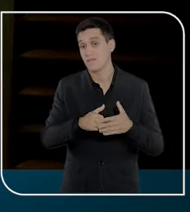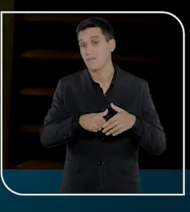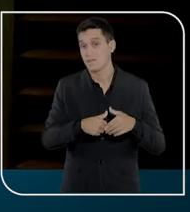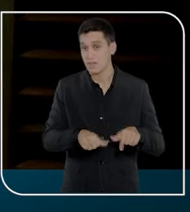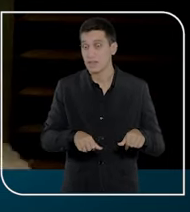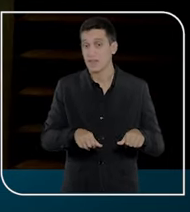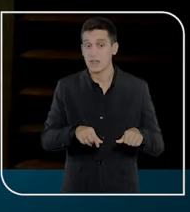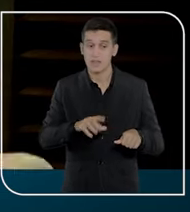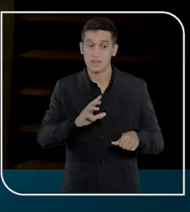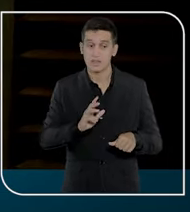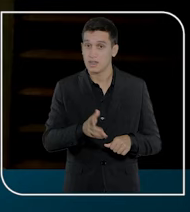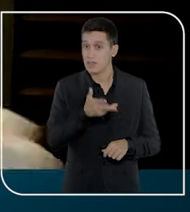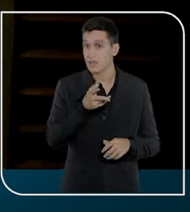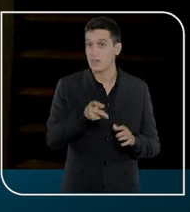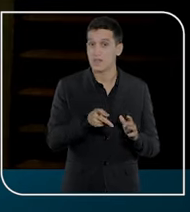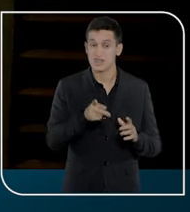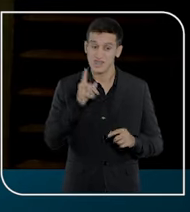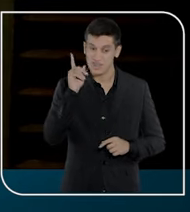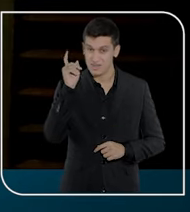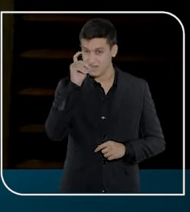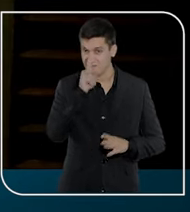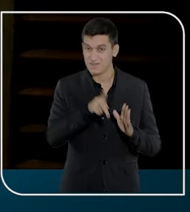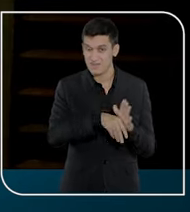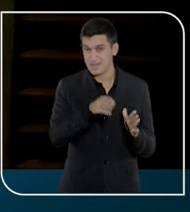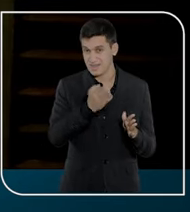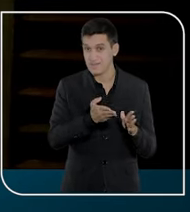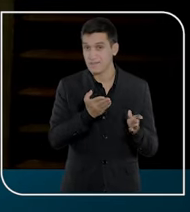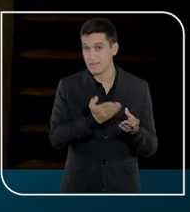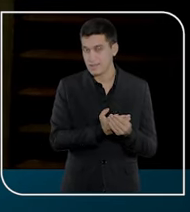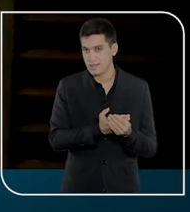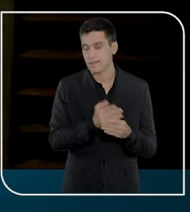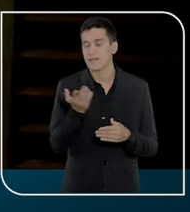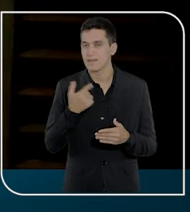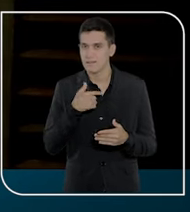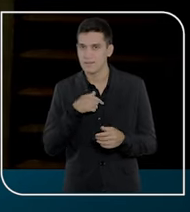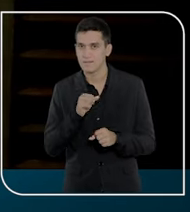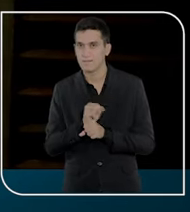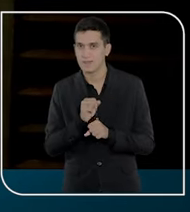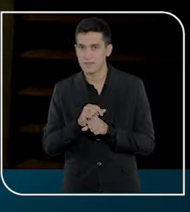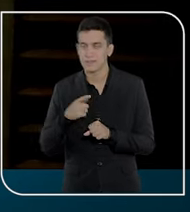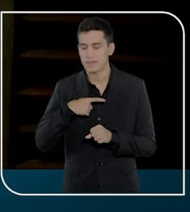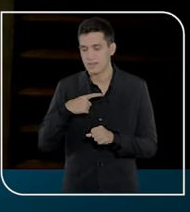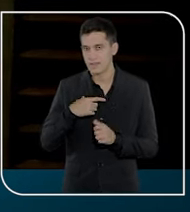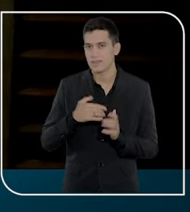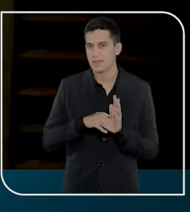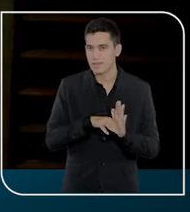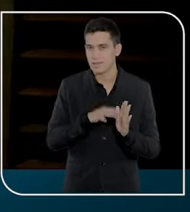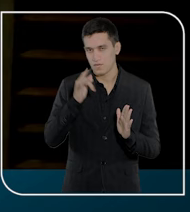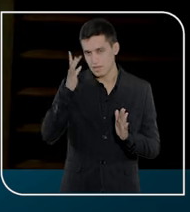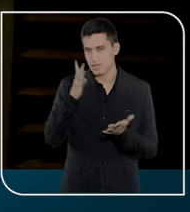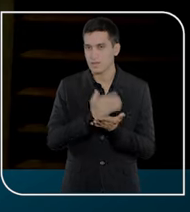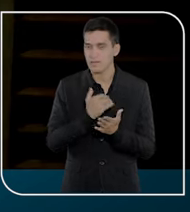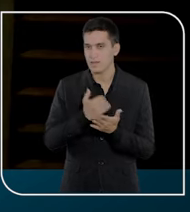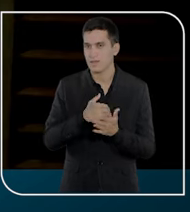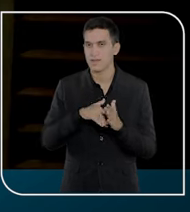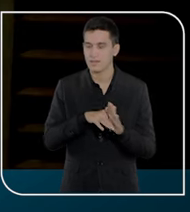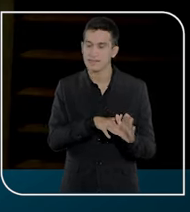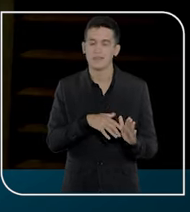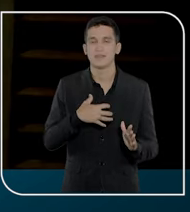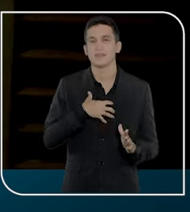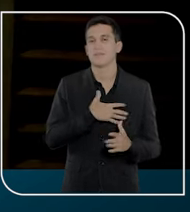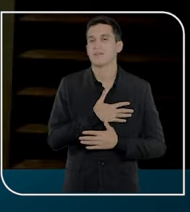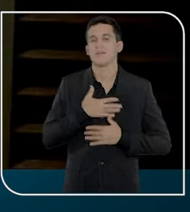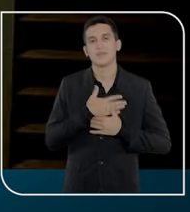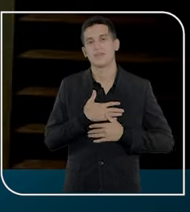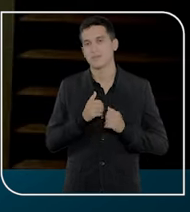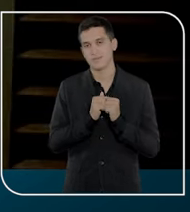se fica um nó o nó do processo é na fase de execução. Então, espero que tenha facilitado e que tenha ajudado, e foi